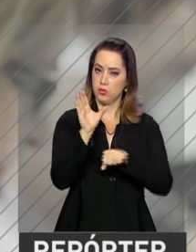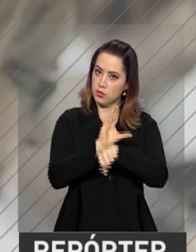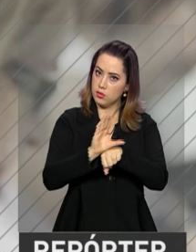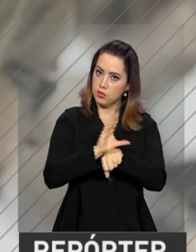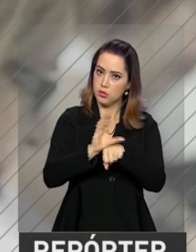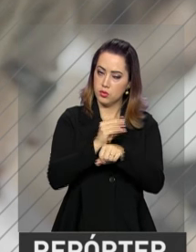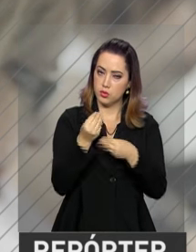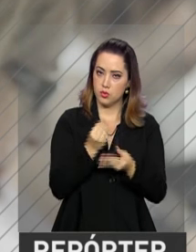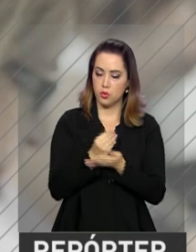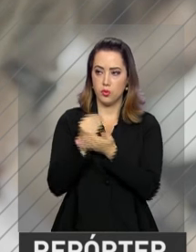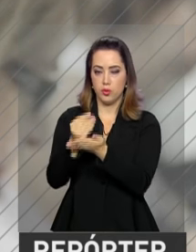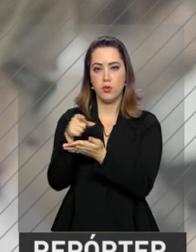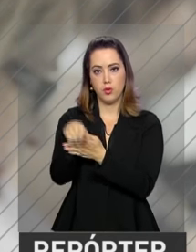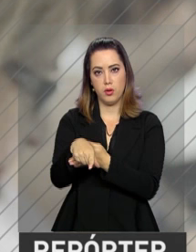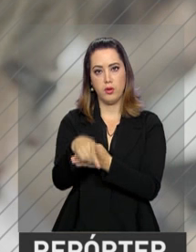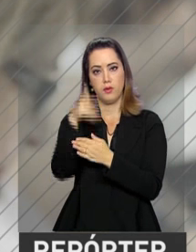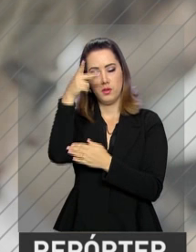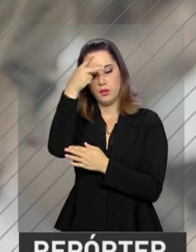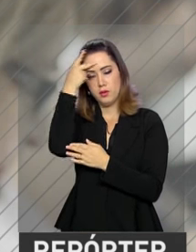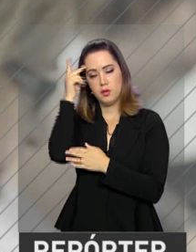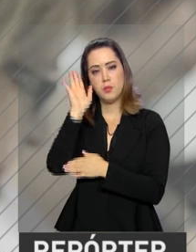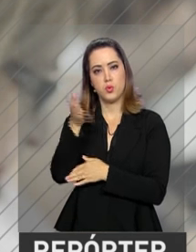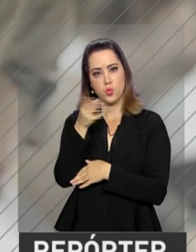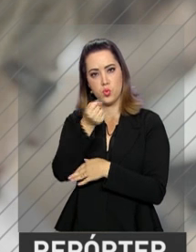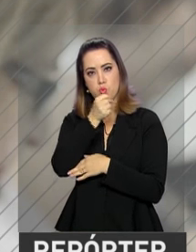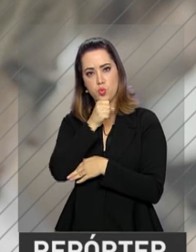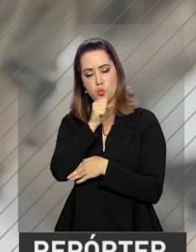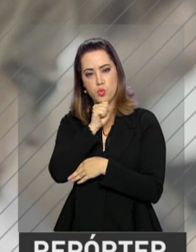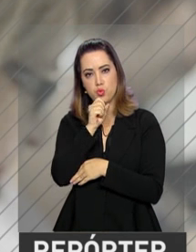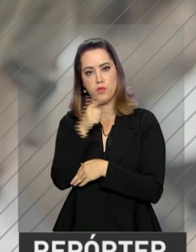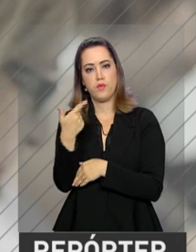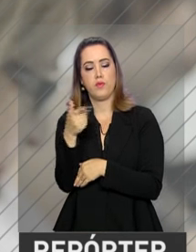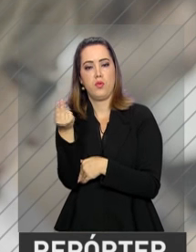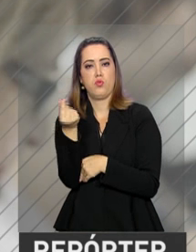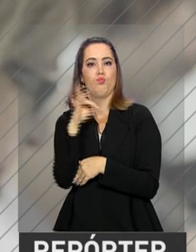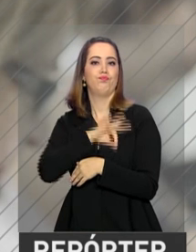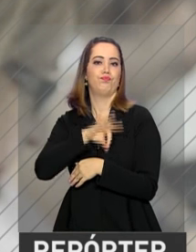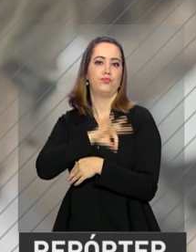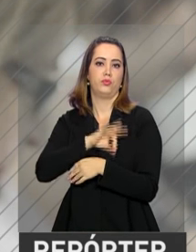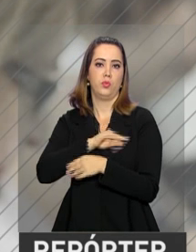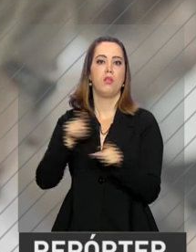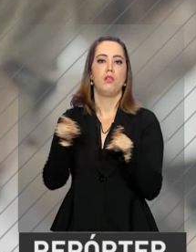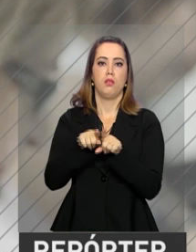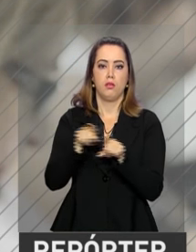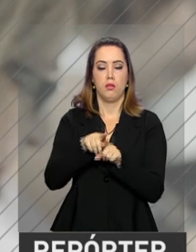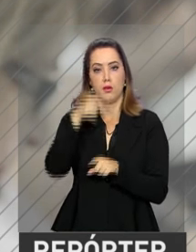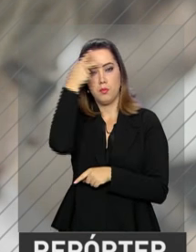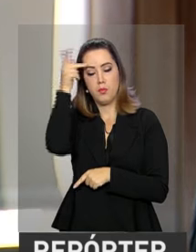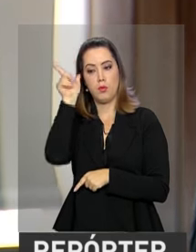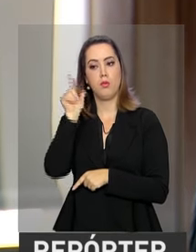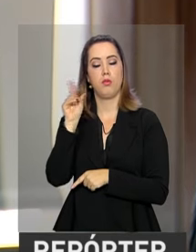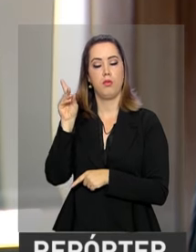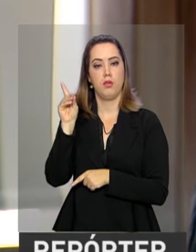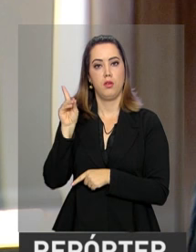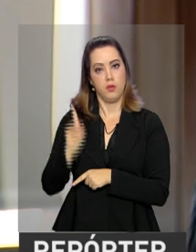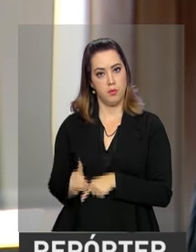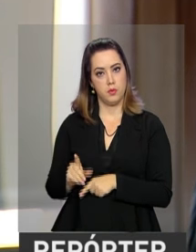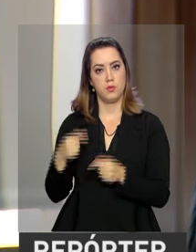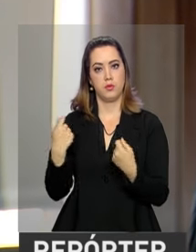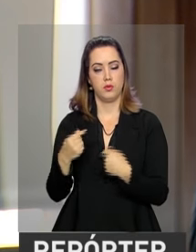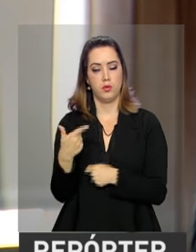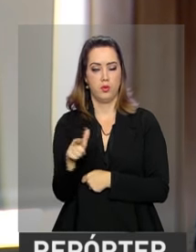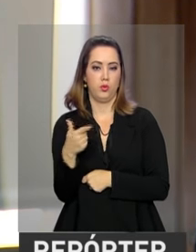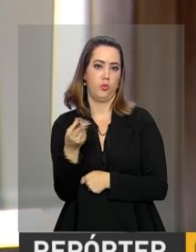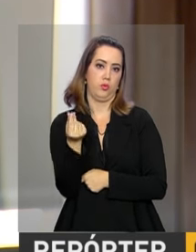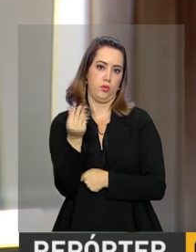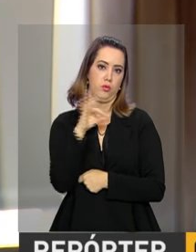e pessoas com deficiência que tiverem renda familiar de até um quarto do salário mínimo por pessoa da família. O maior programa de combate